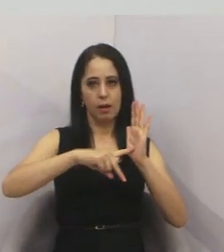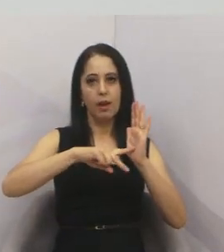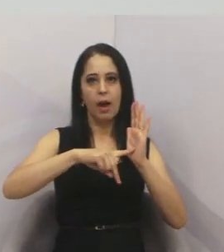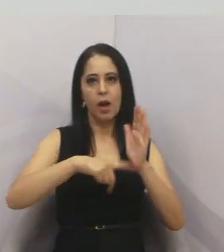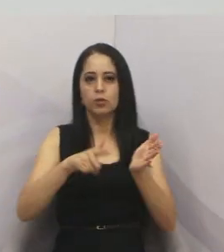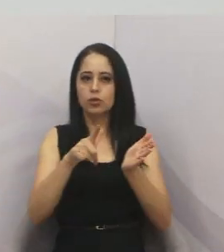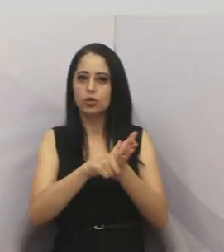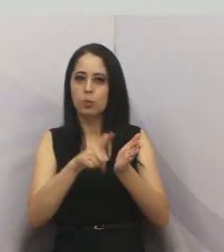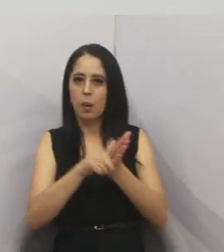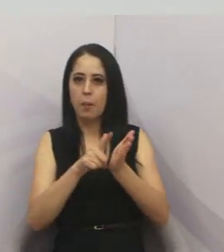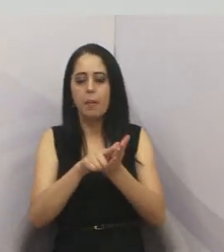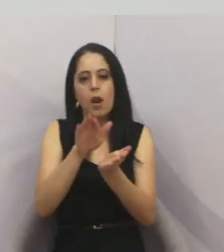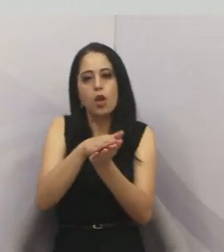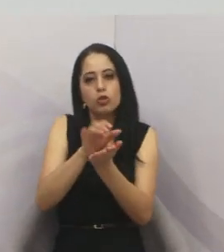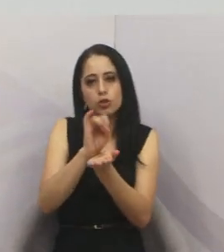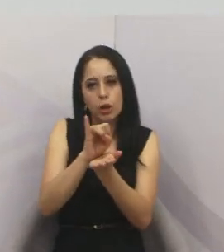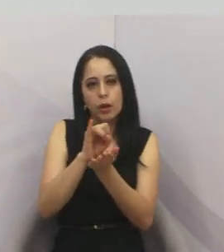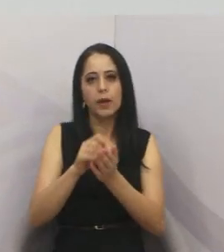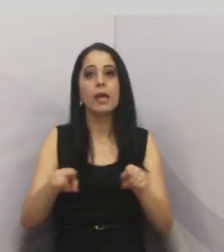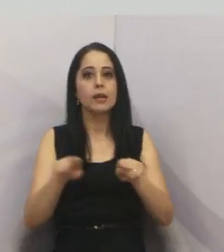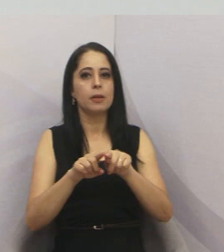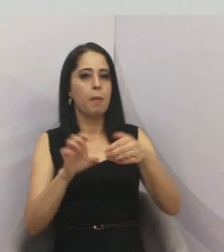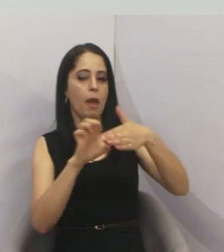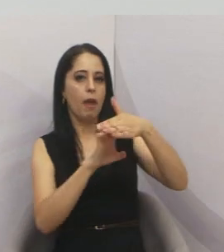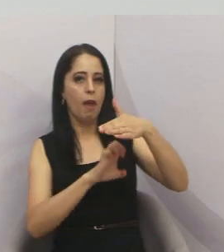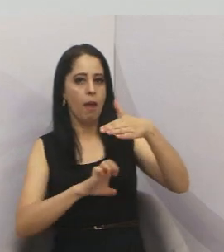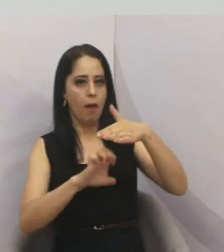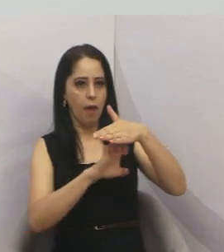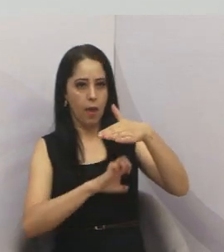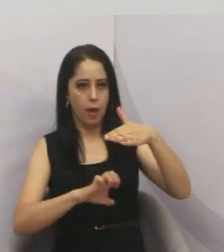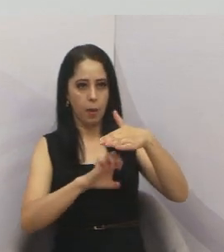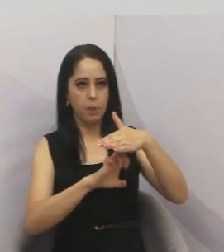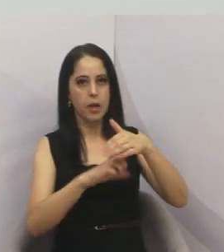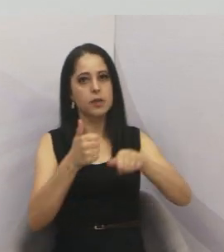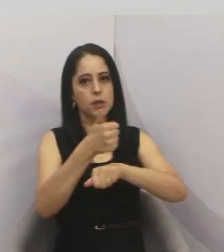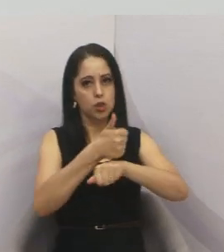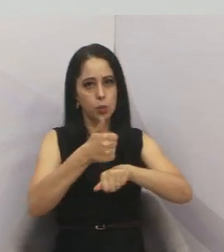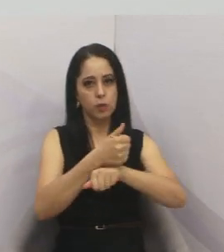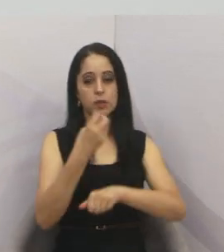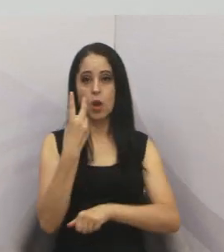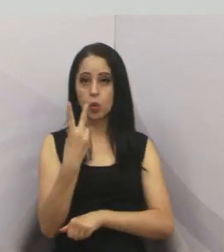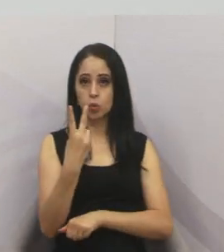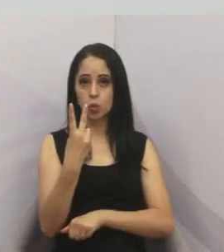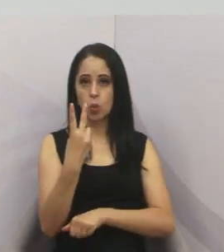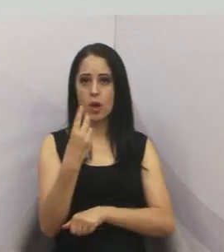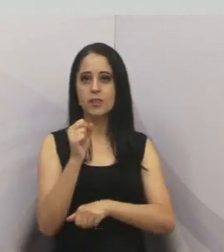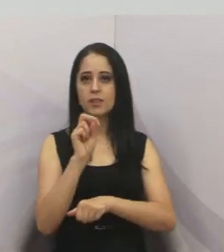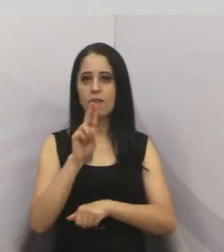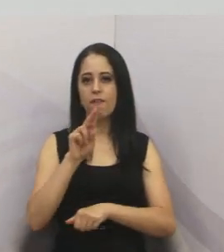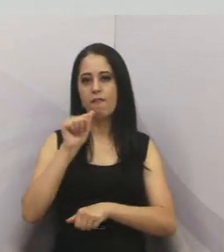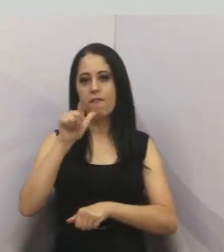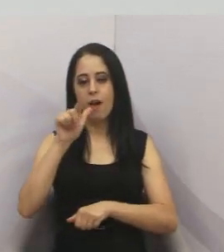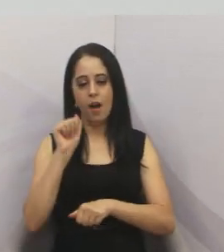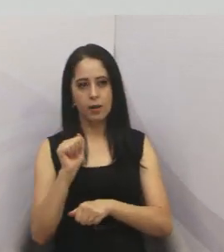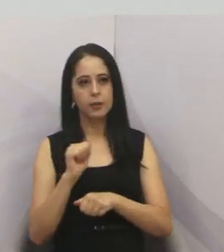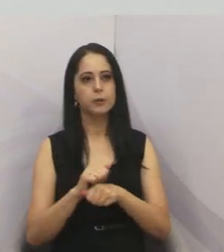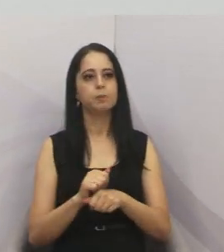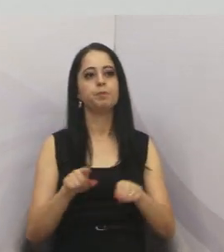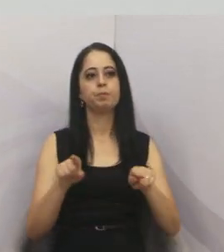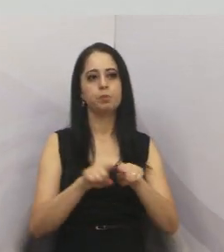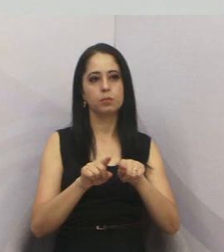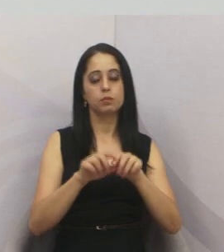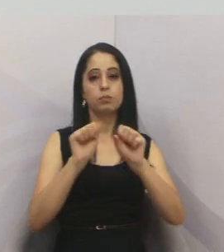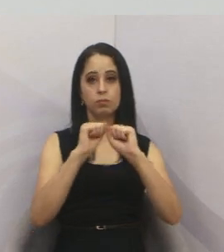também empresas ou entidades profissionais, que são 2 vagas. Associação Comercial e Industrial de